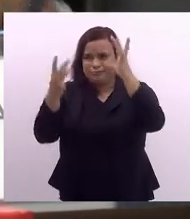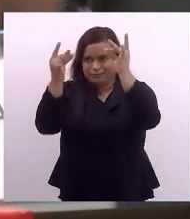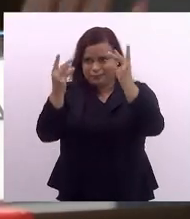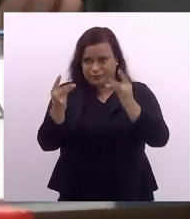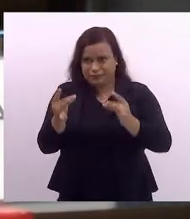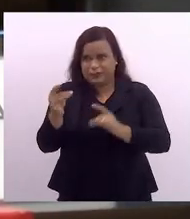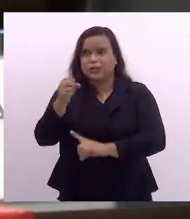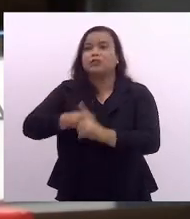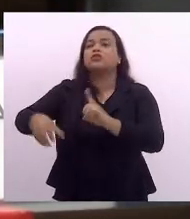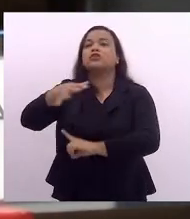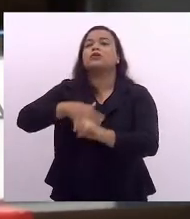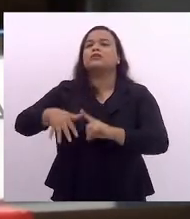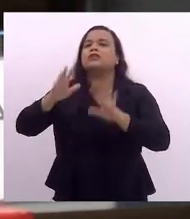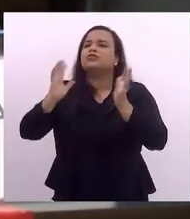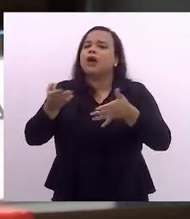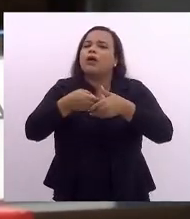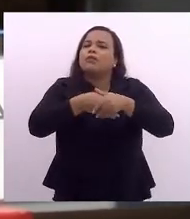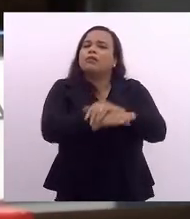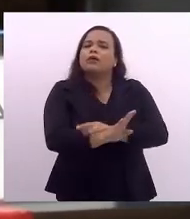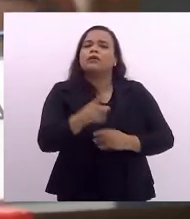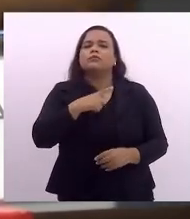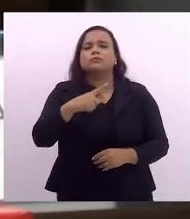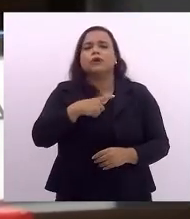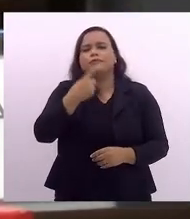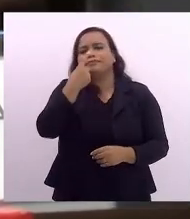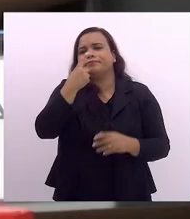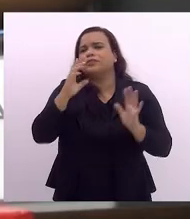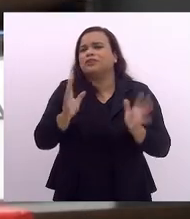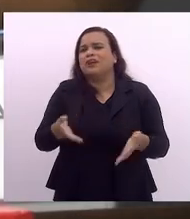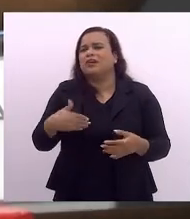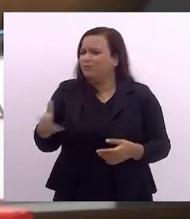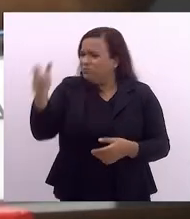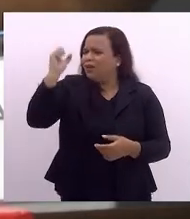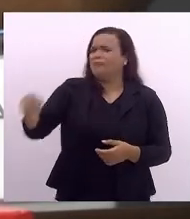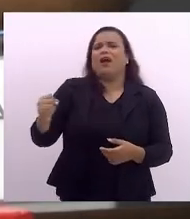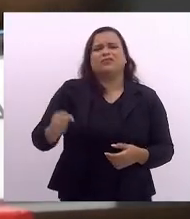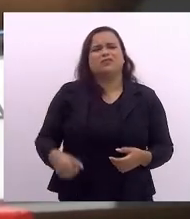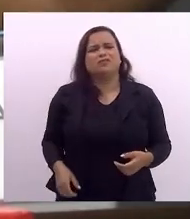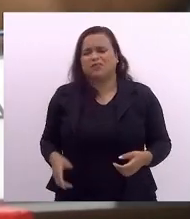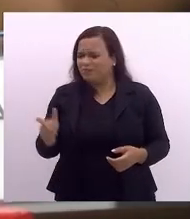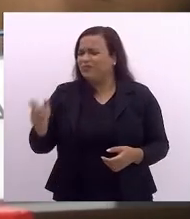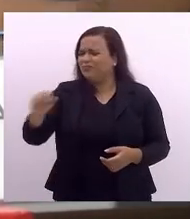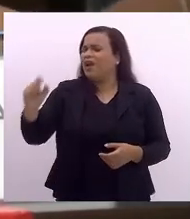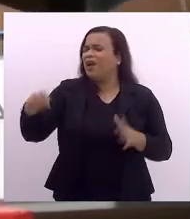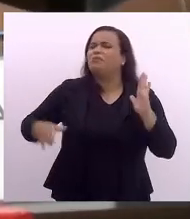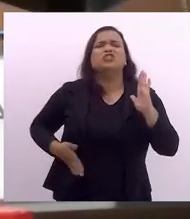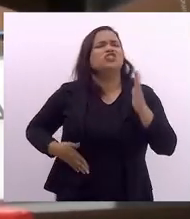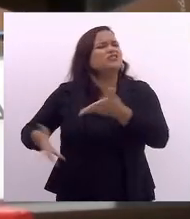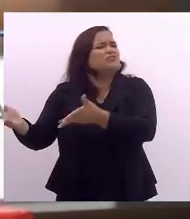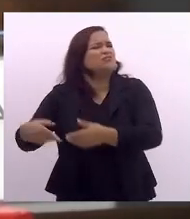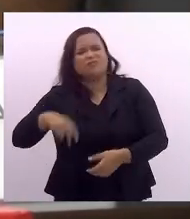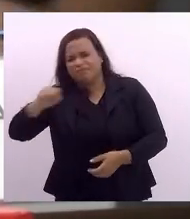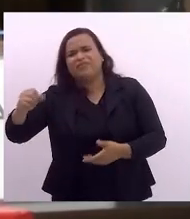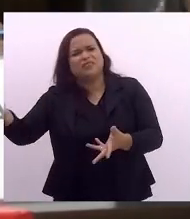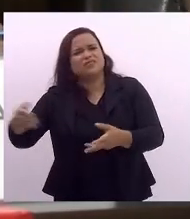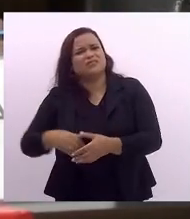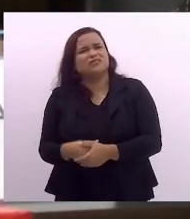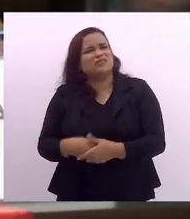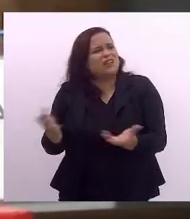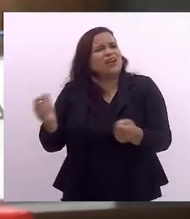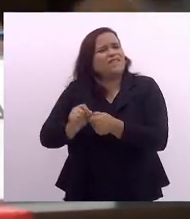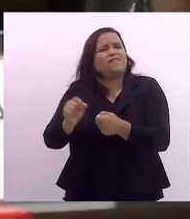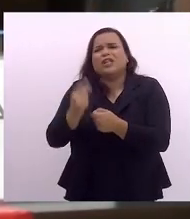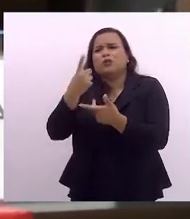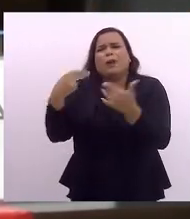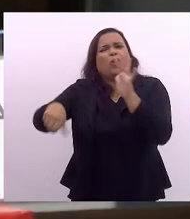sociedade já estava acostumada. Então, vamos matar, vamos meter o pau, porque é bandido. Ele cometeu um ato